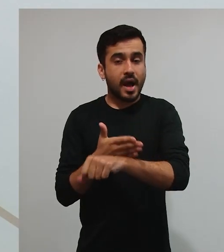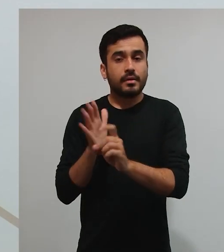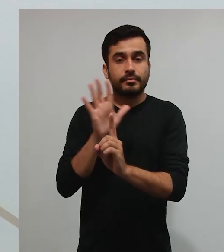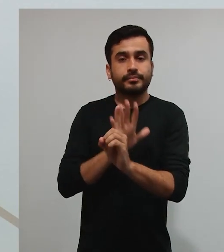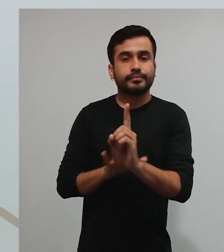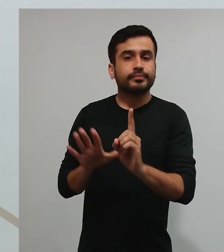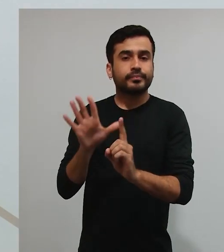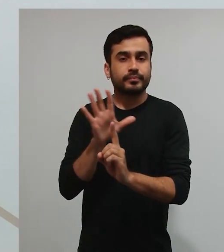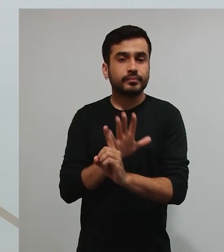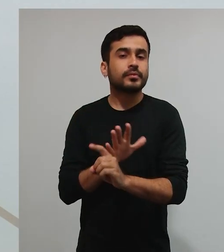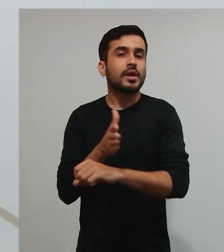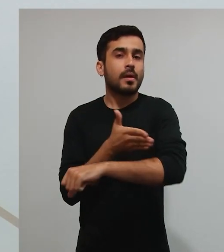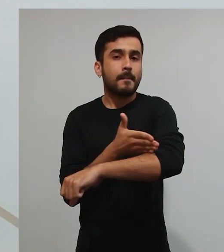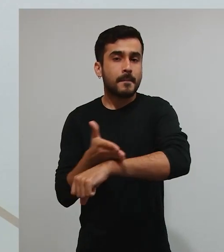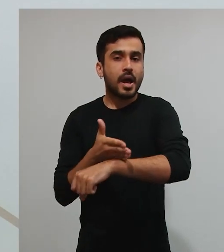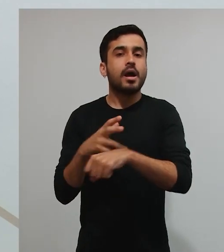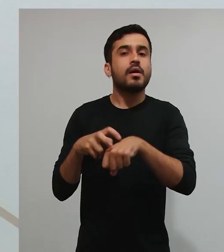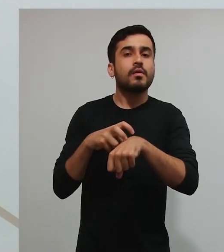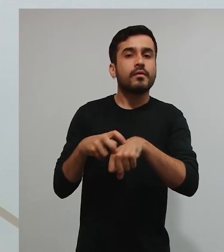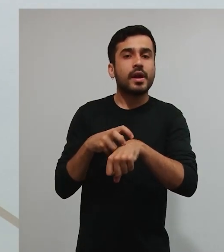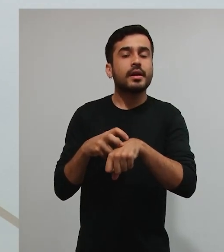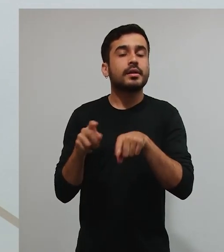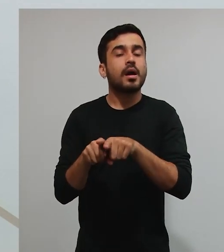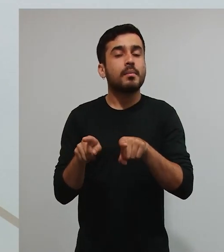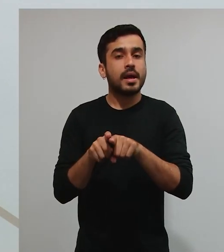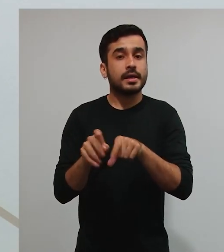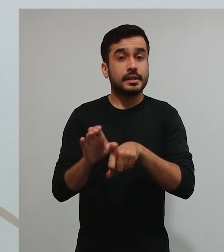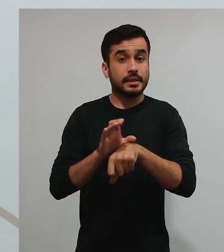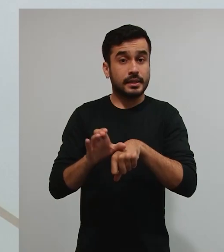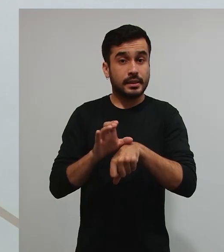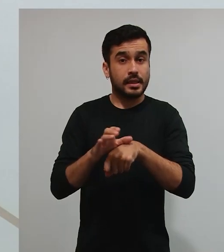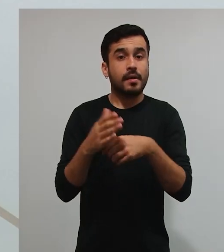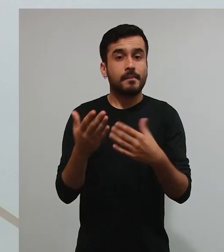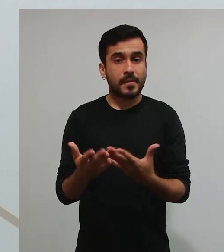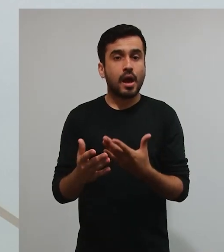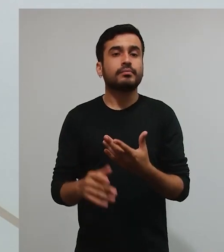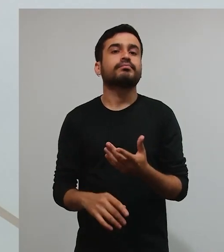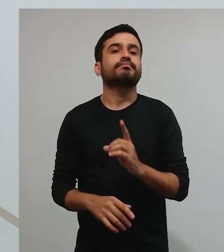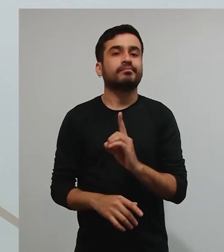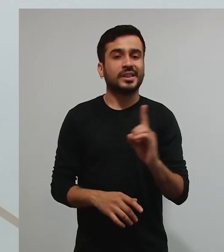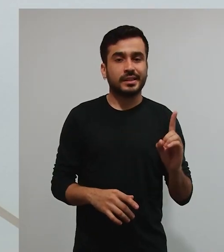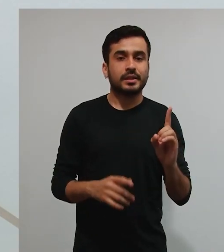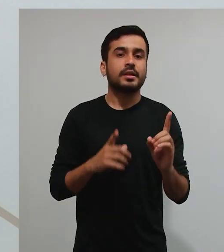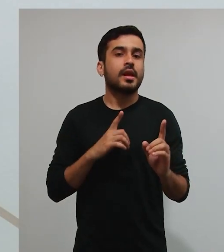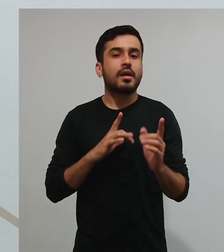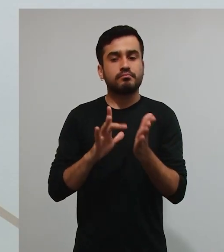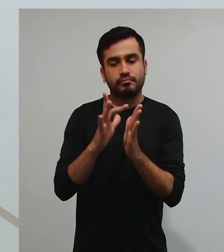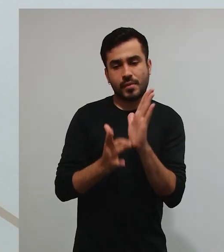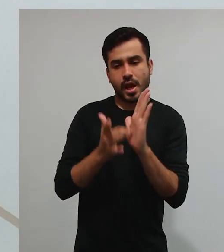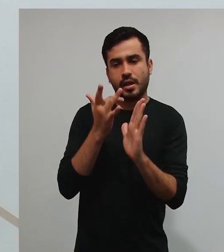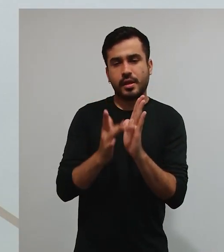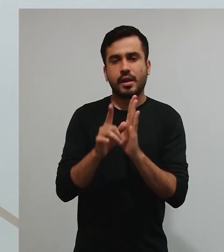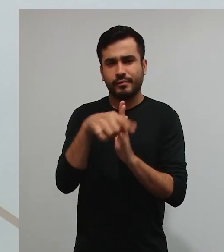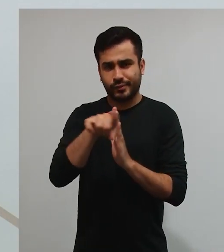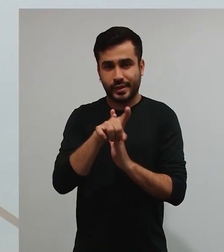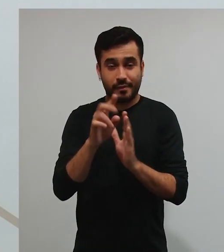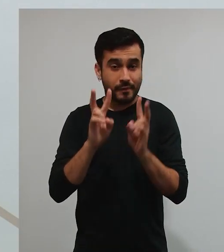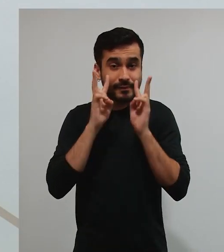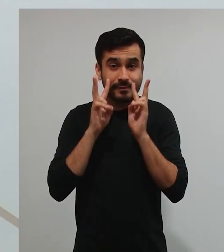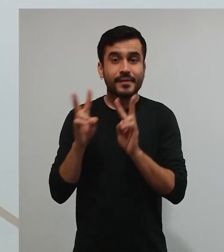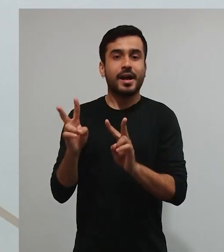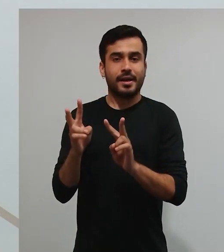anos, 1,64 m, de salto na Bela, é claro, eu fico mais alta, né, gente? É claro. Estou com um vestido verde de estampa